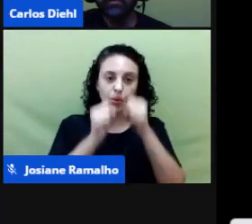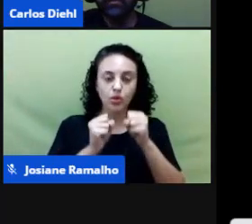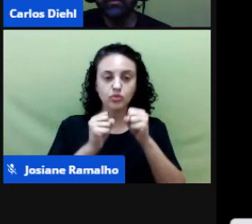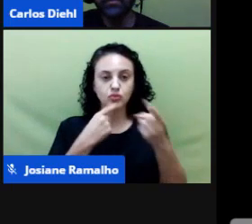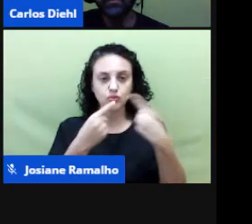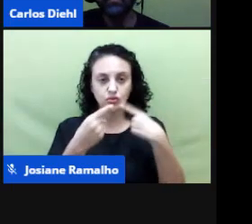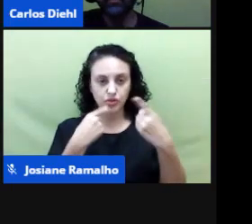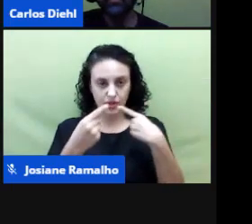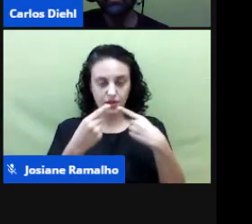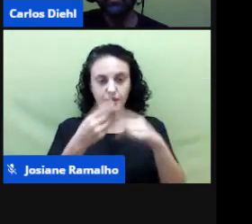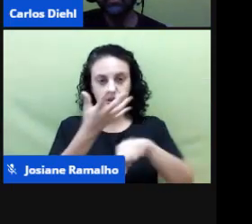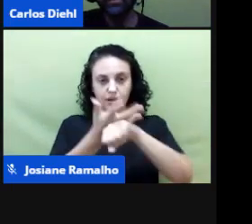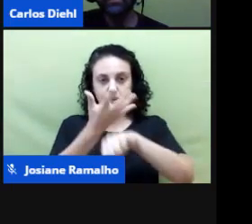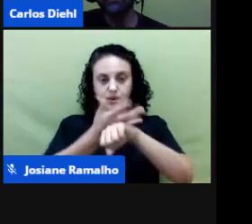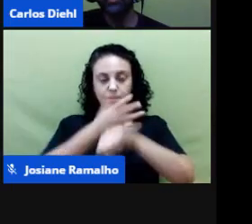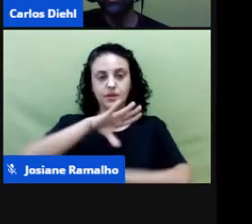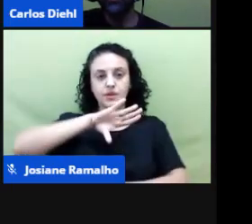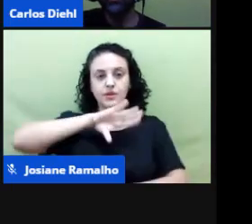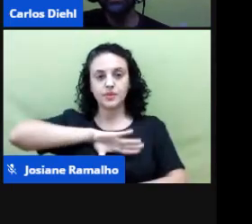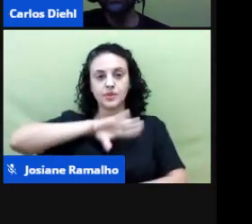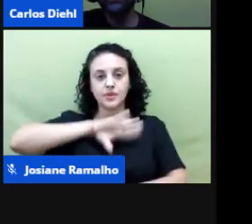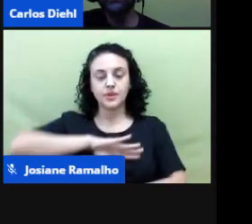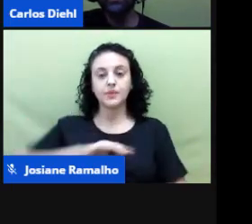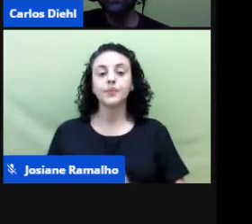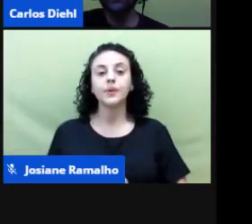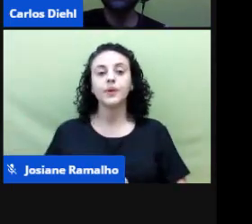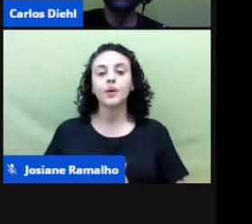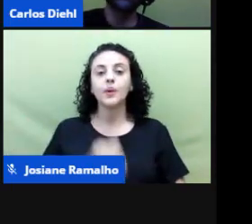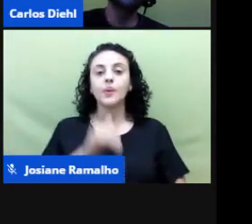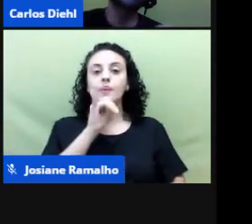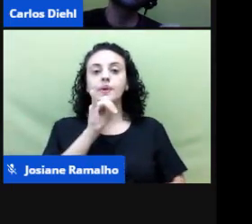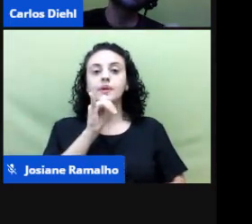tem um exemplo.